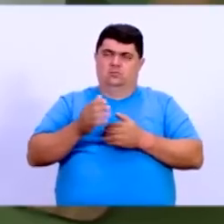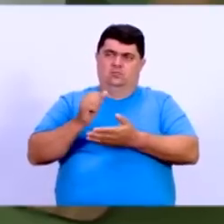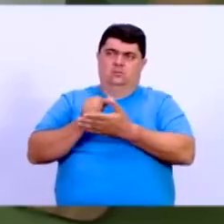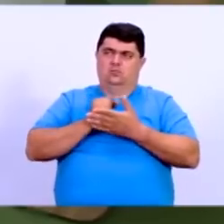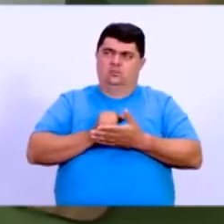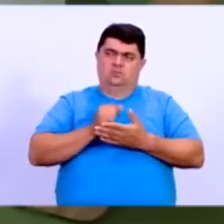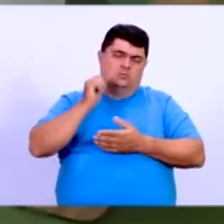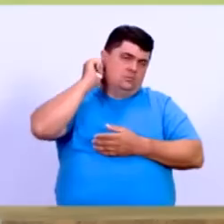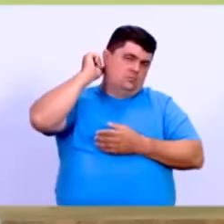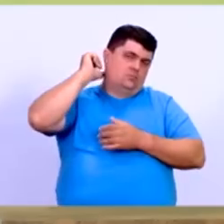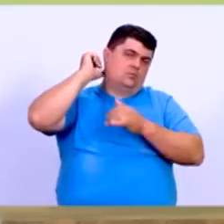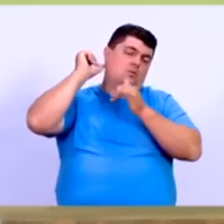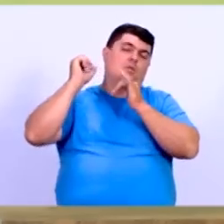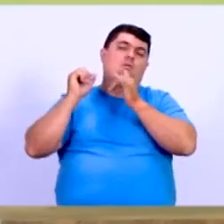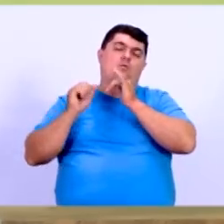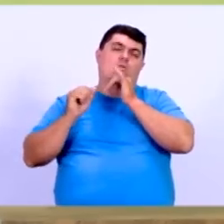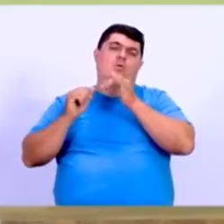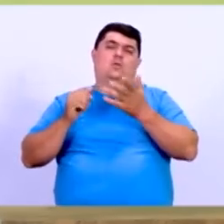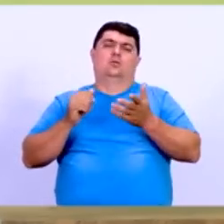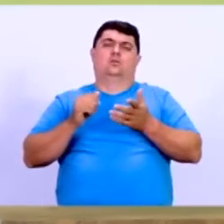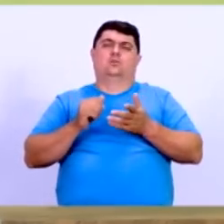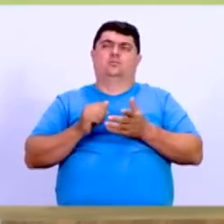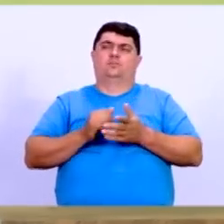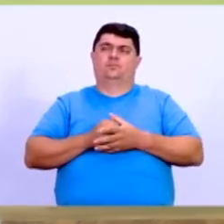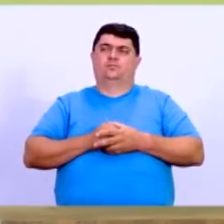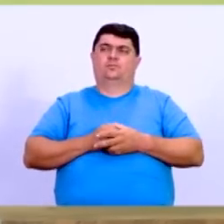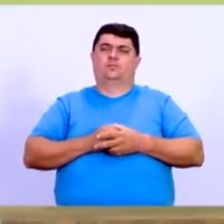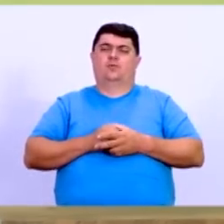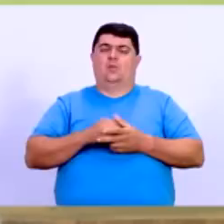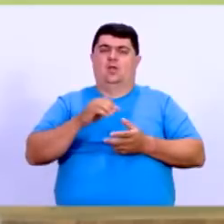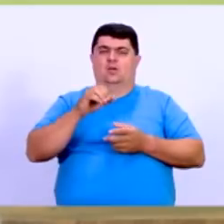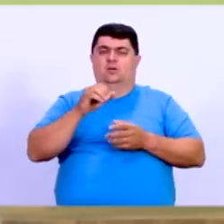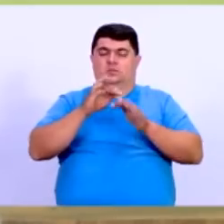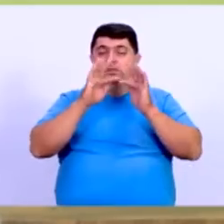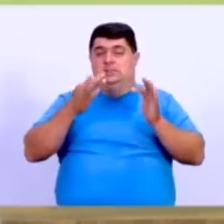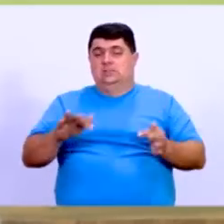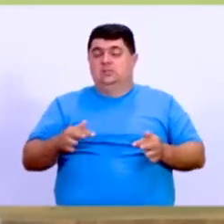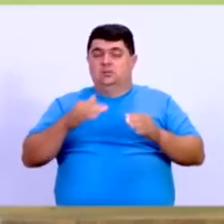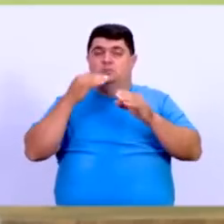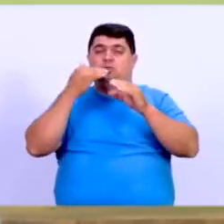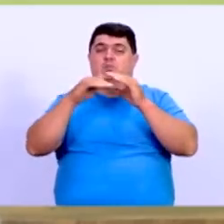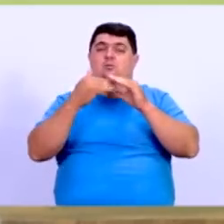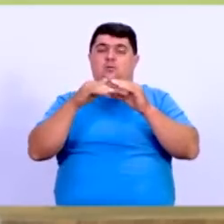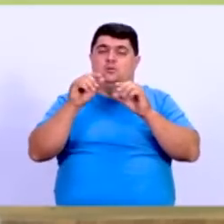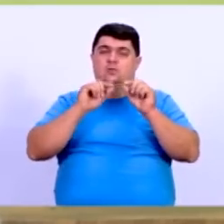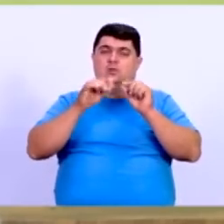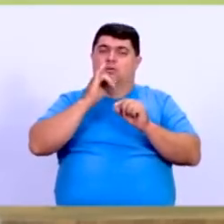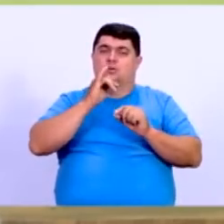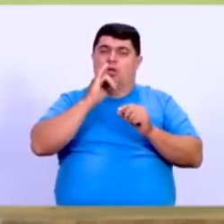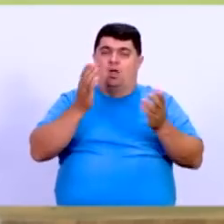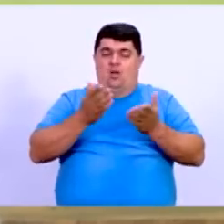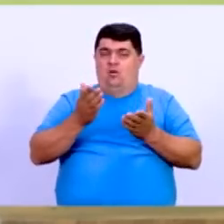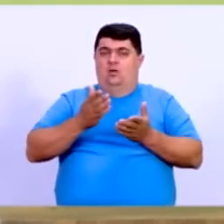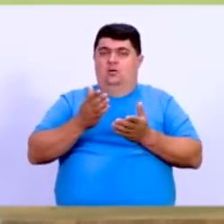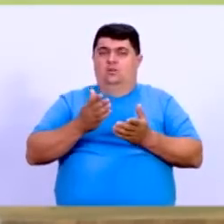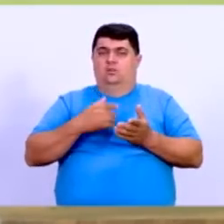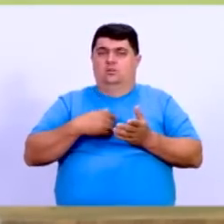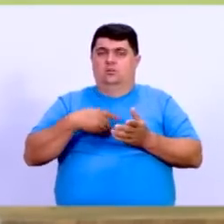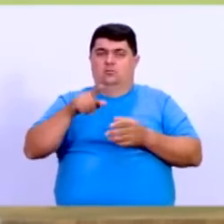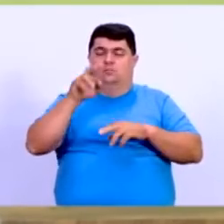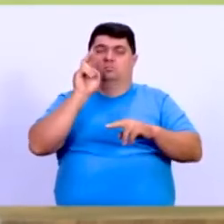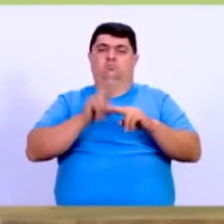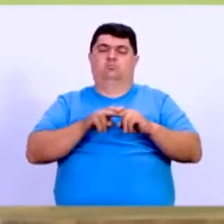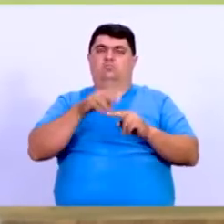Opa! Pessoal, um exemplo aqui que a gente pode falar de simplex, comunicação mensagem simplex, é o que nós estamos fazendo agora, né? Vocês estão